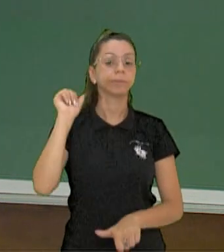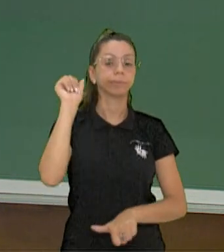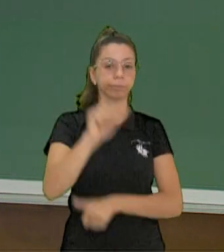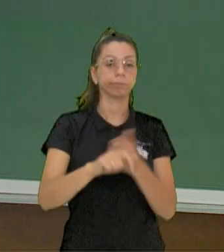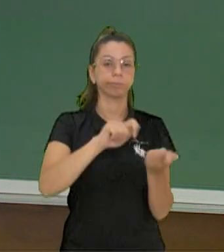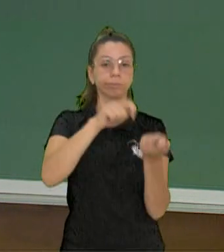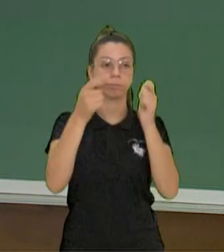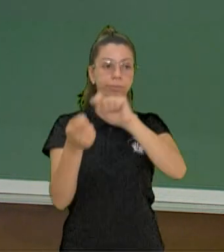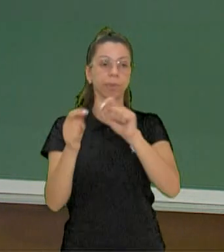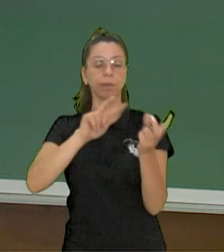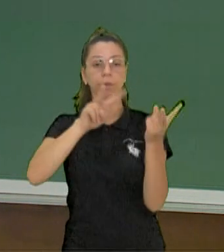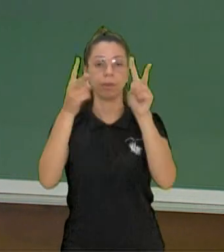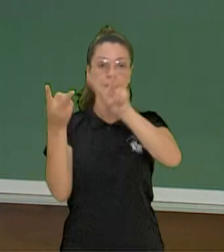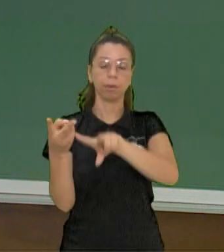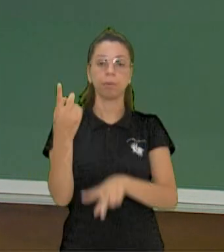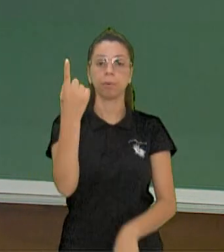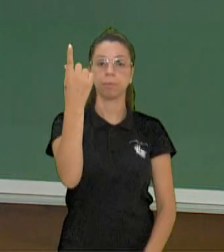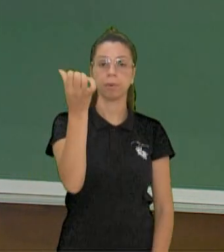mil?